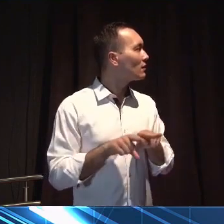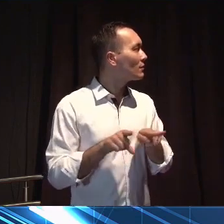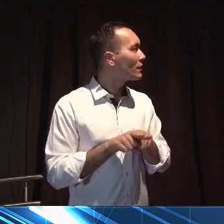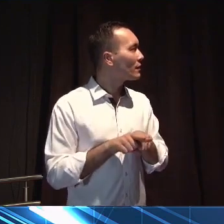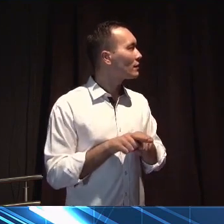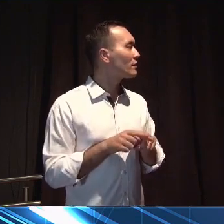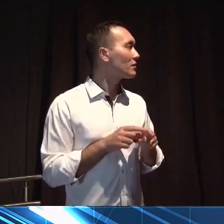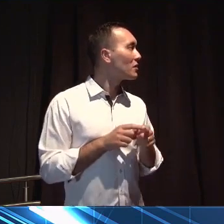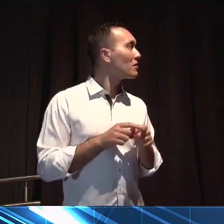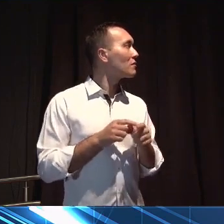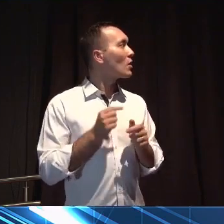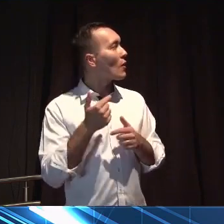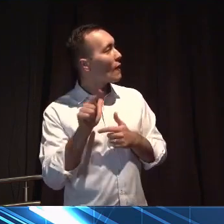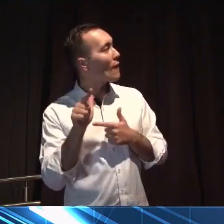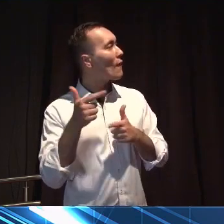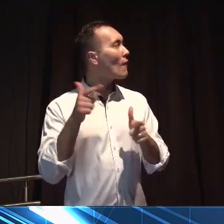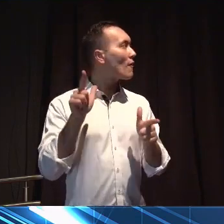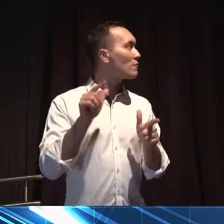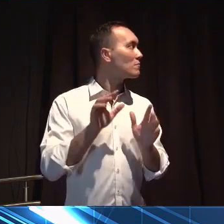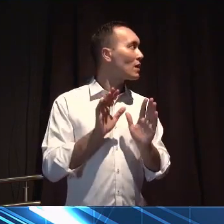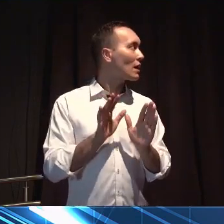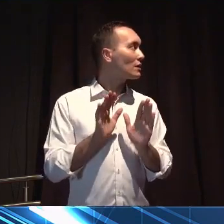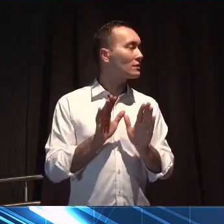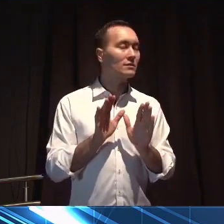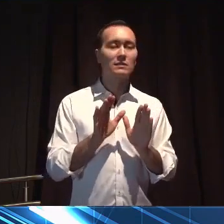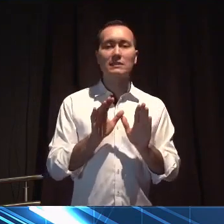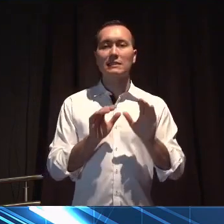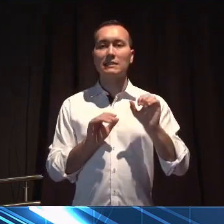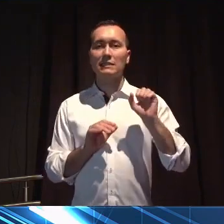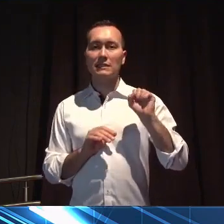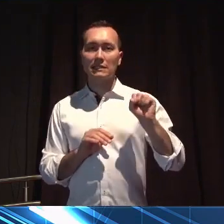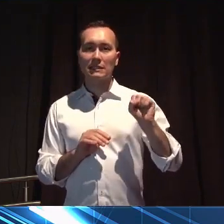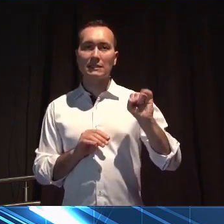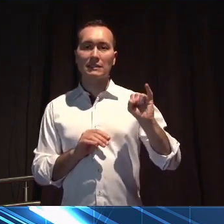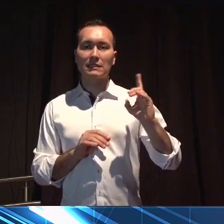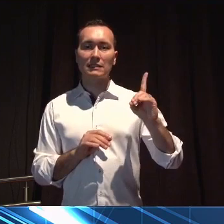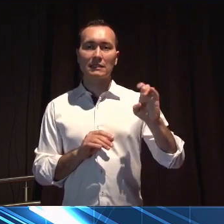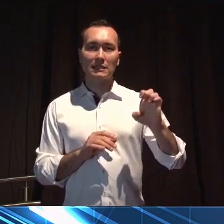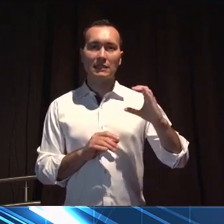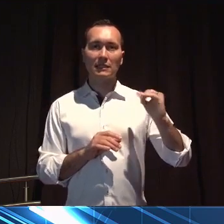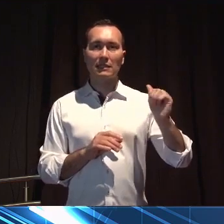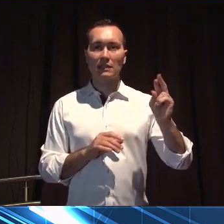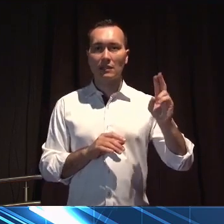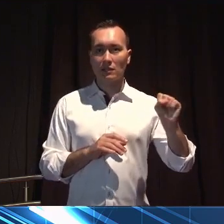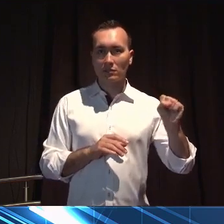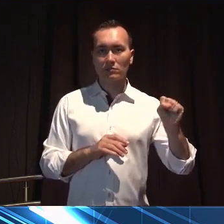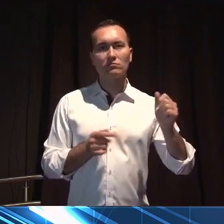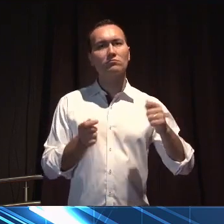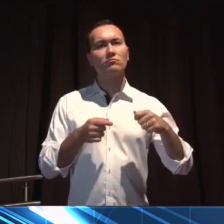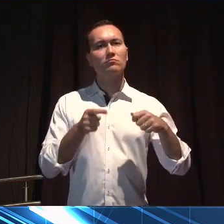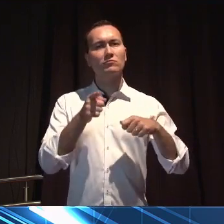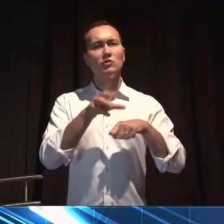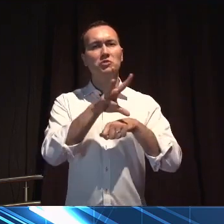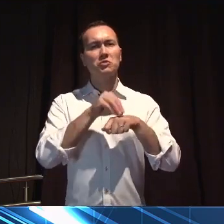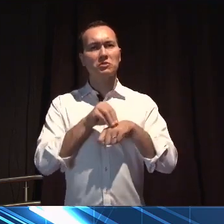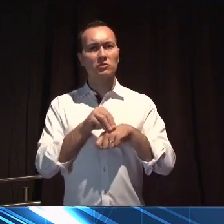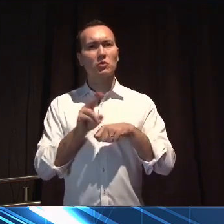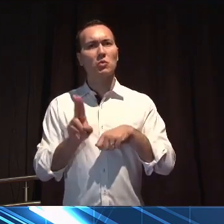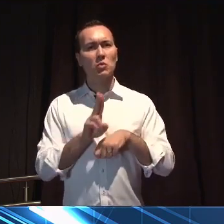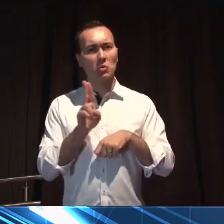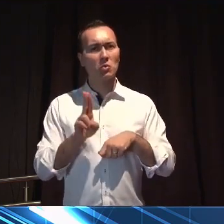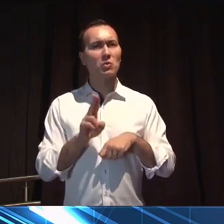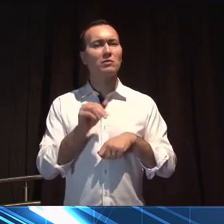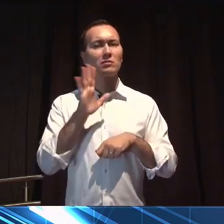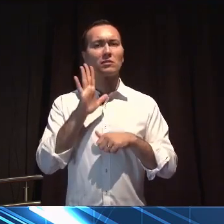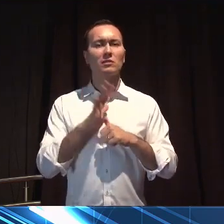usa em algumas coisas, mas o sidecar, porque a gente tinha essa coisa de compartilhar muito, né? O login, toda empresa vai usar, então é melhor fazer um